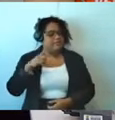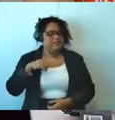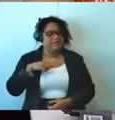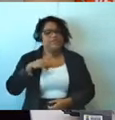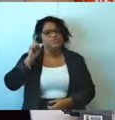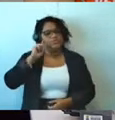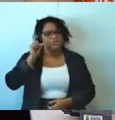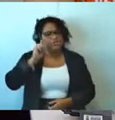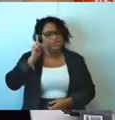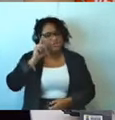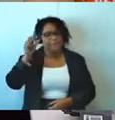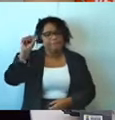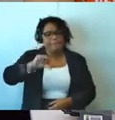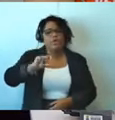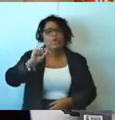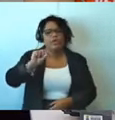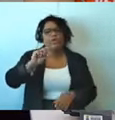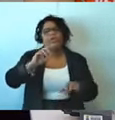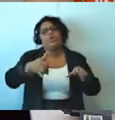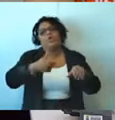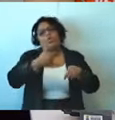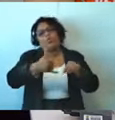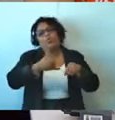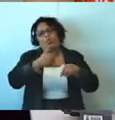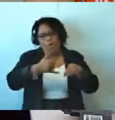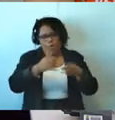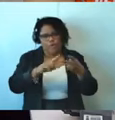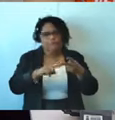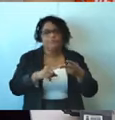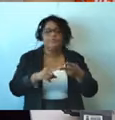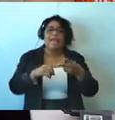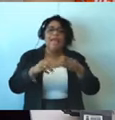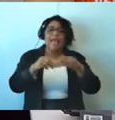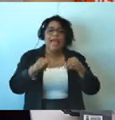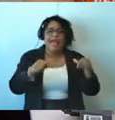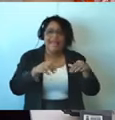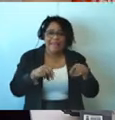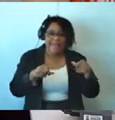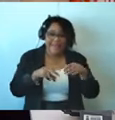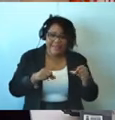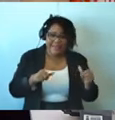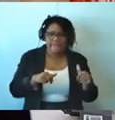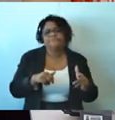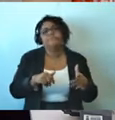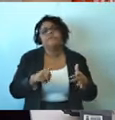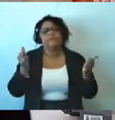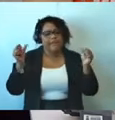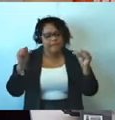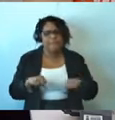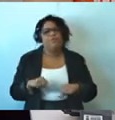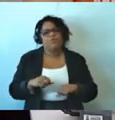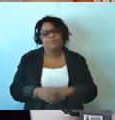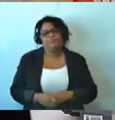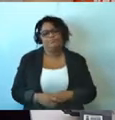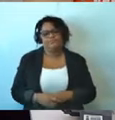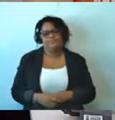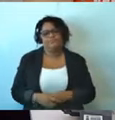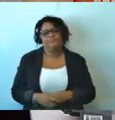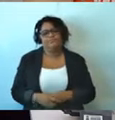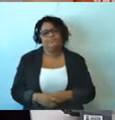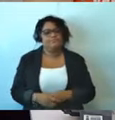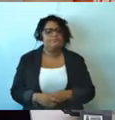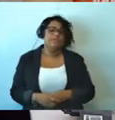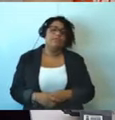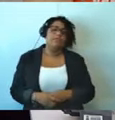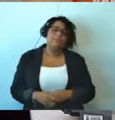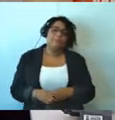da areia na pista, isso tudo só vai complicando. Mas como são aspectos que às vezes assim são mais